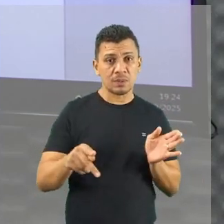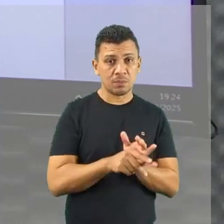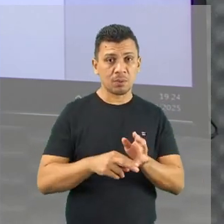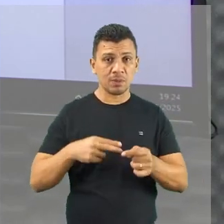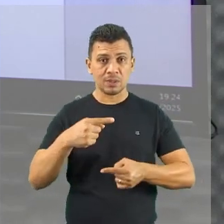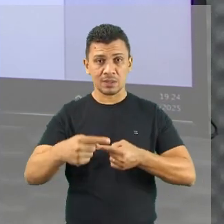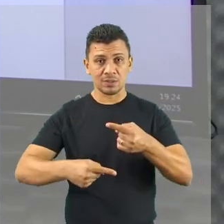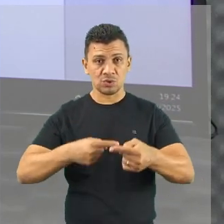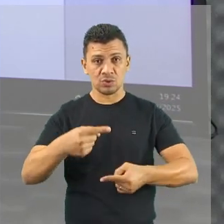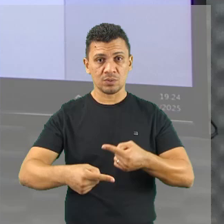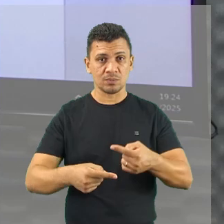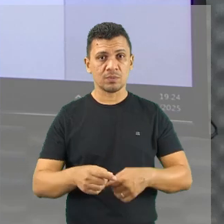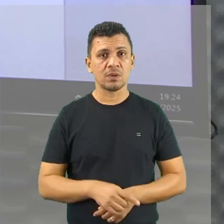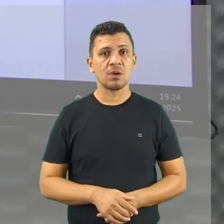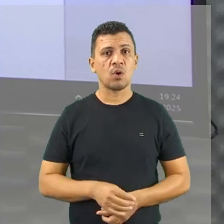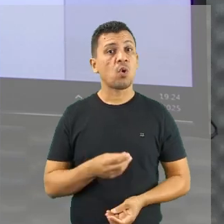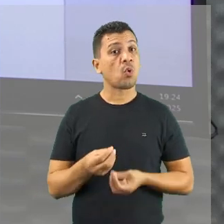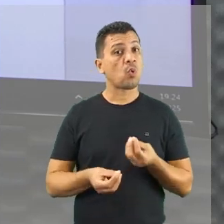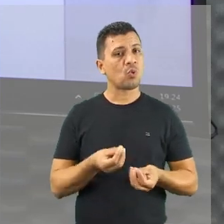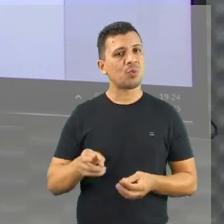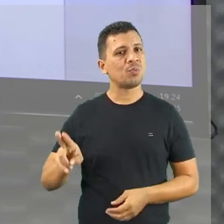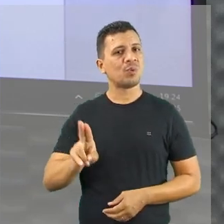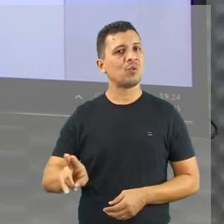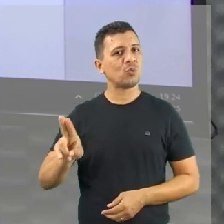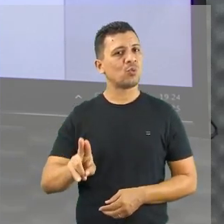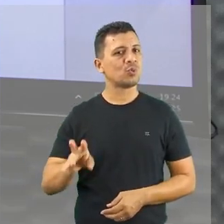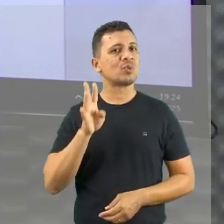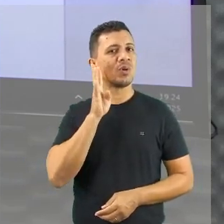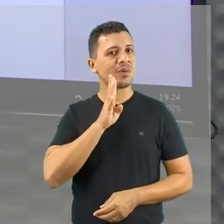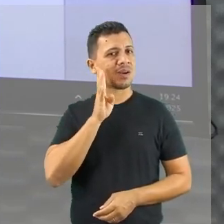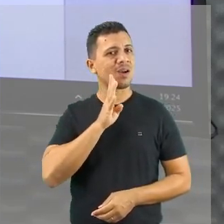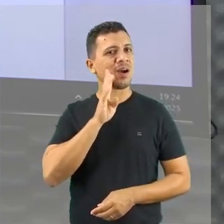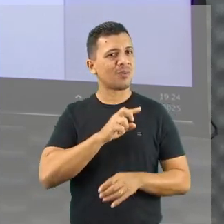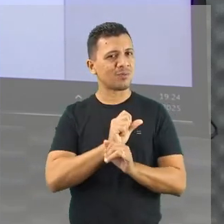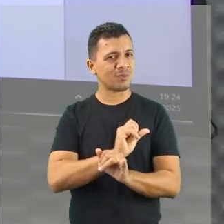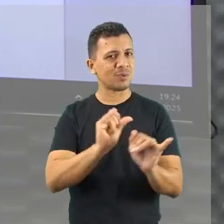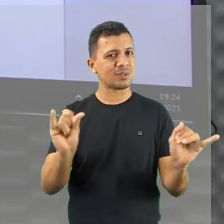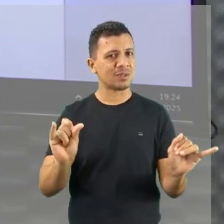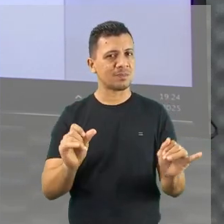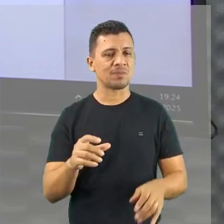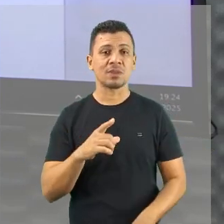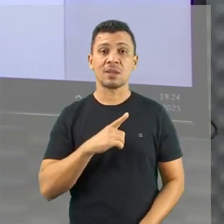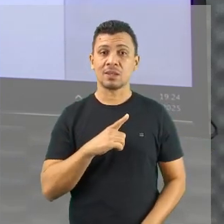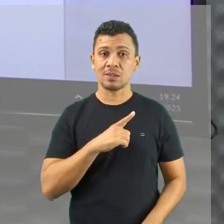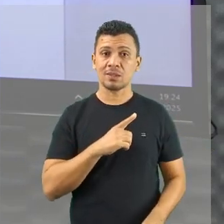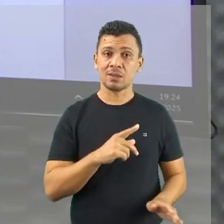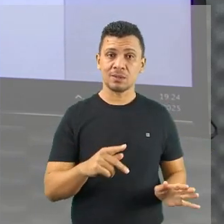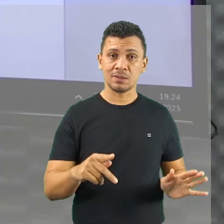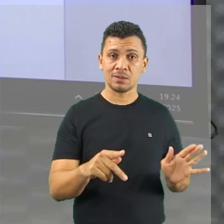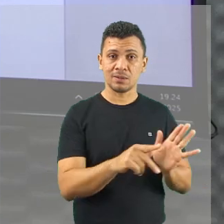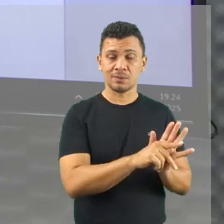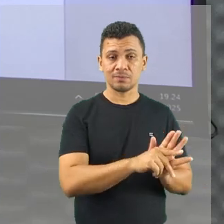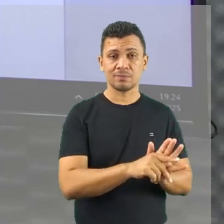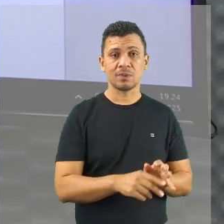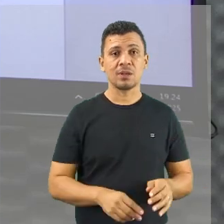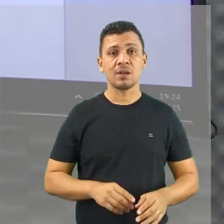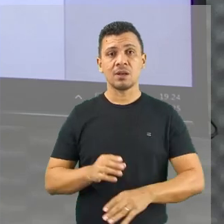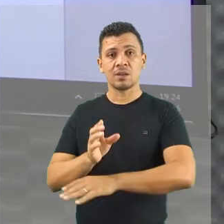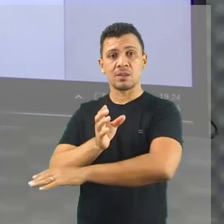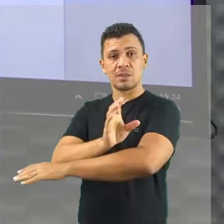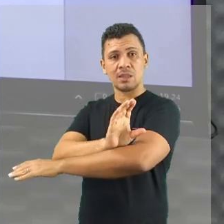legal. Bora lá. Existe uma propriedade da corrente